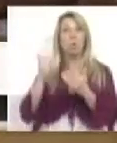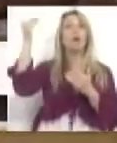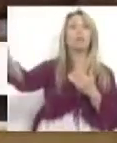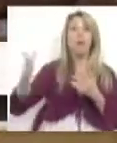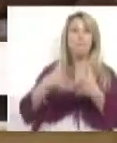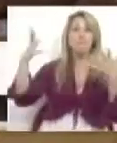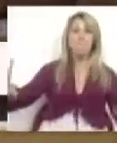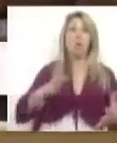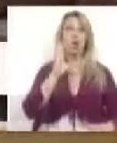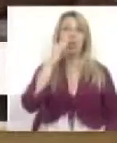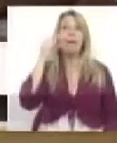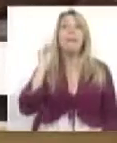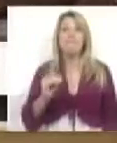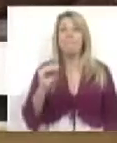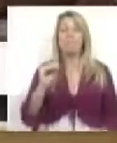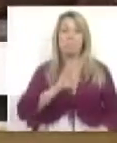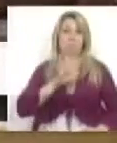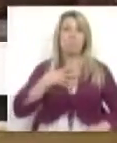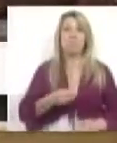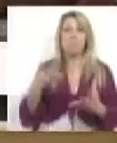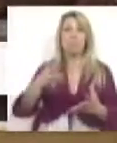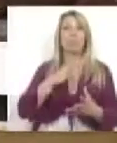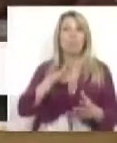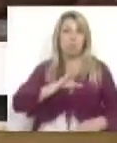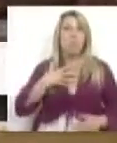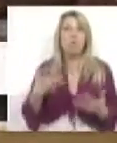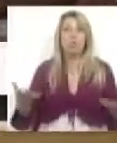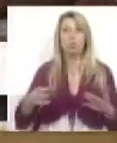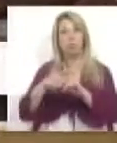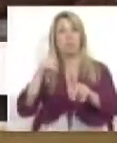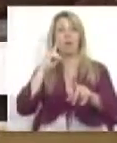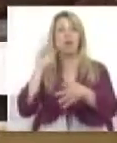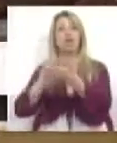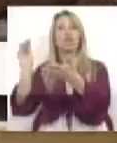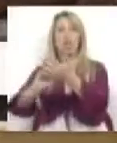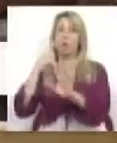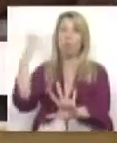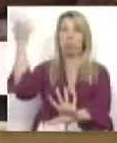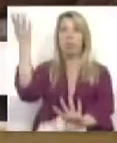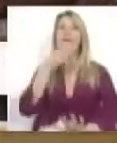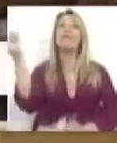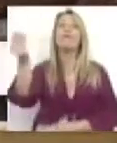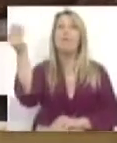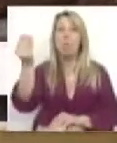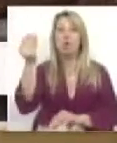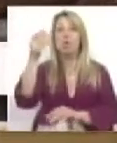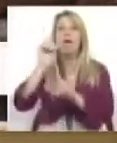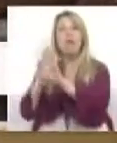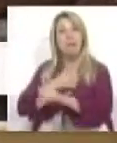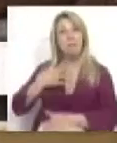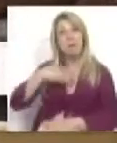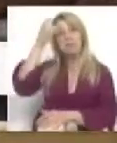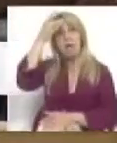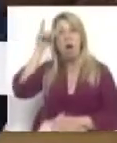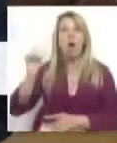mundiais, poderosos escritórios de advogados, estão reputadas empresas de consultoria. Do lado de cá tem que haver muito mais do